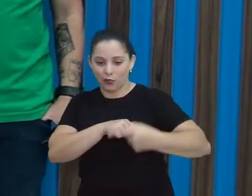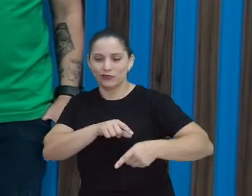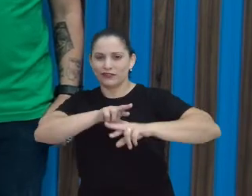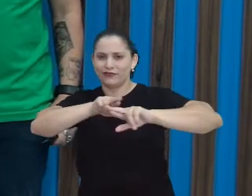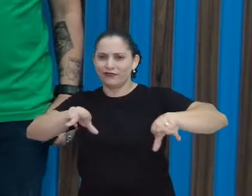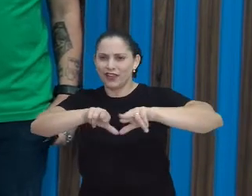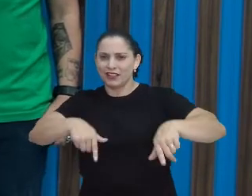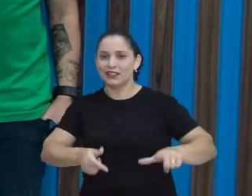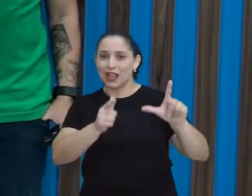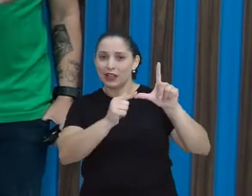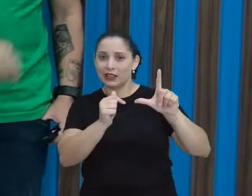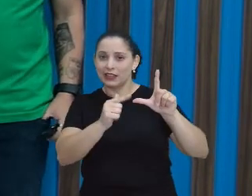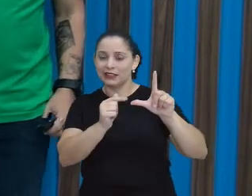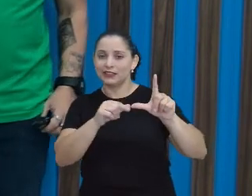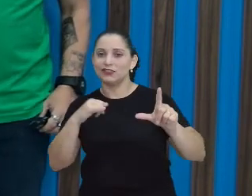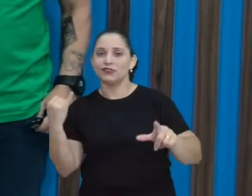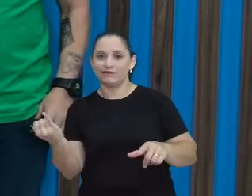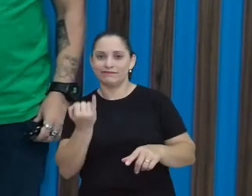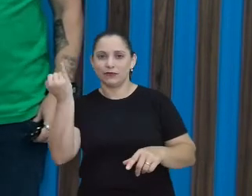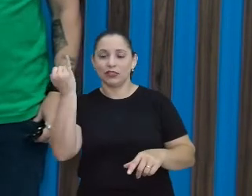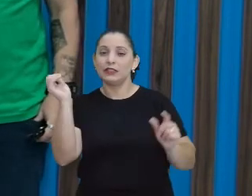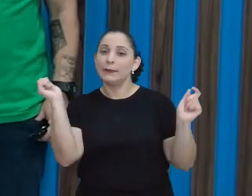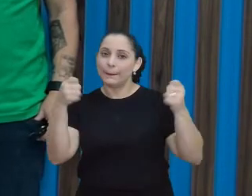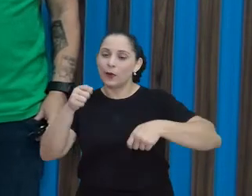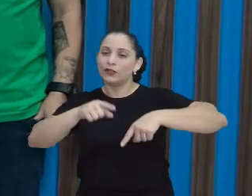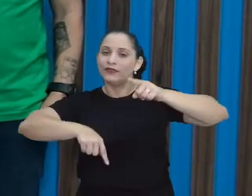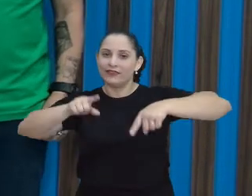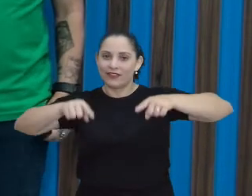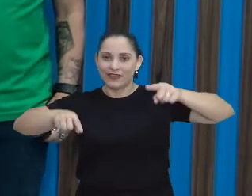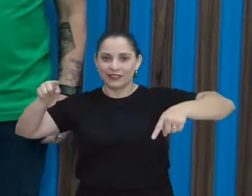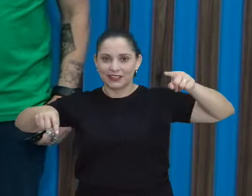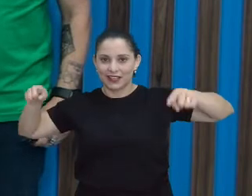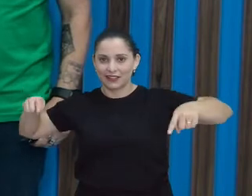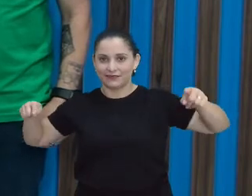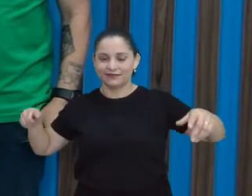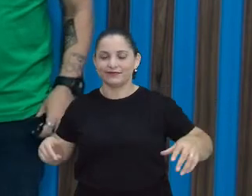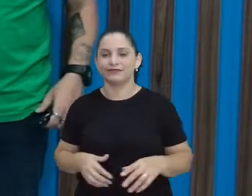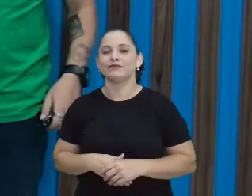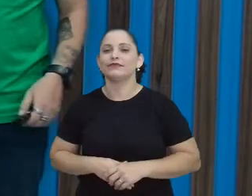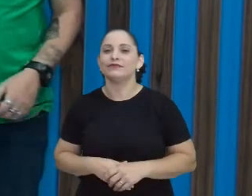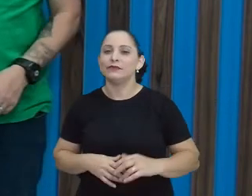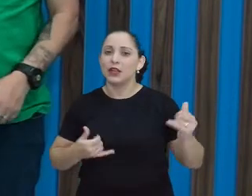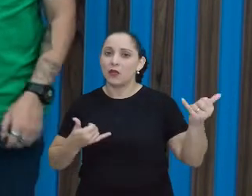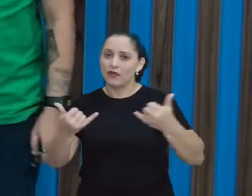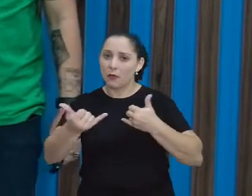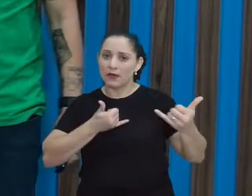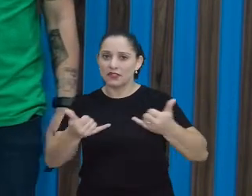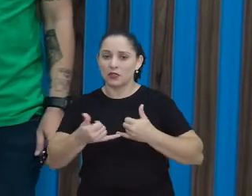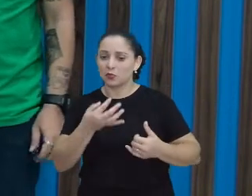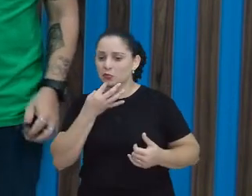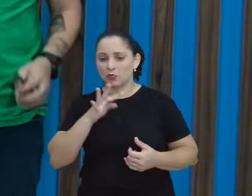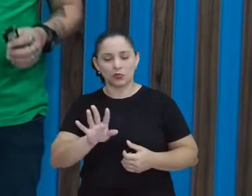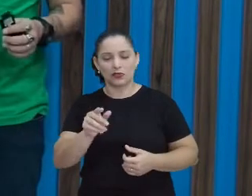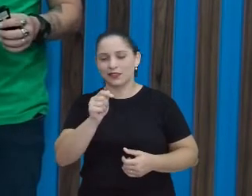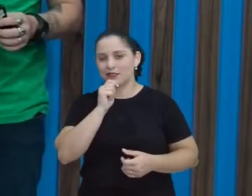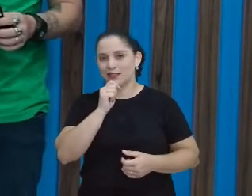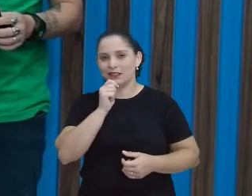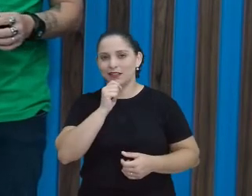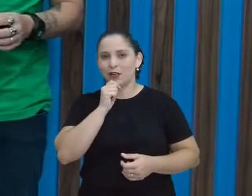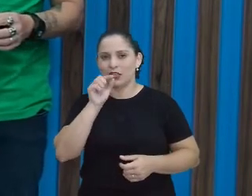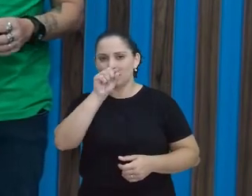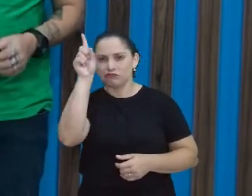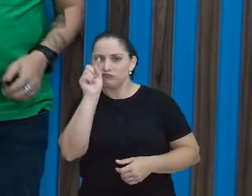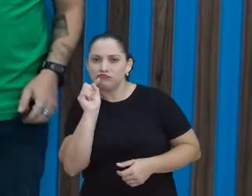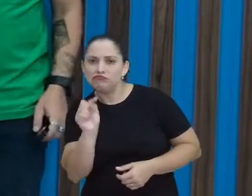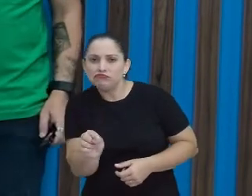na matemática, elas vão ser variáveis. Nesse caso aí, ela é uma informação desconhecida, é o que a gente chama de uma incógnita,